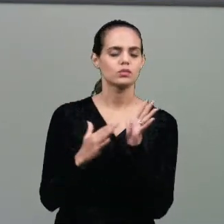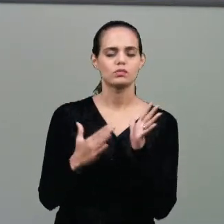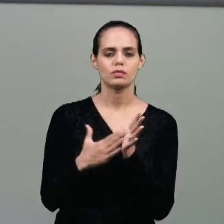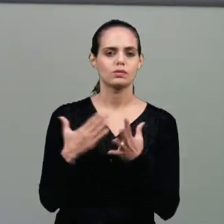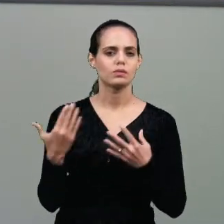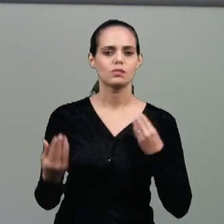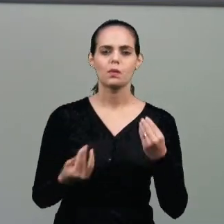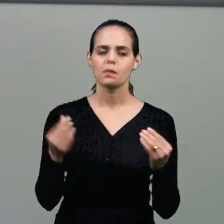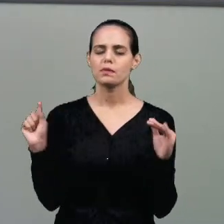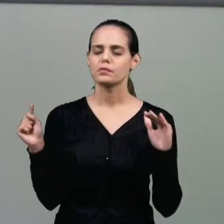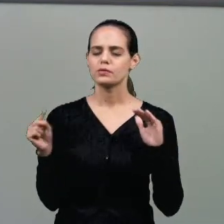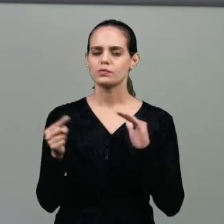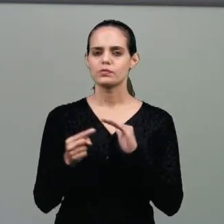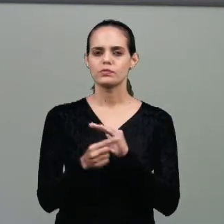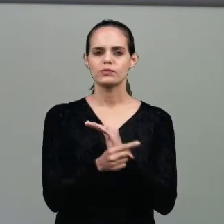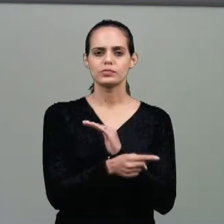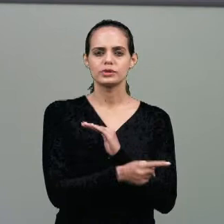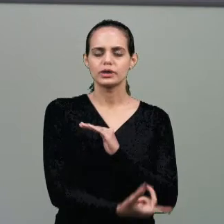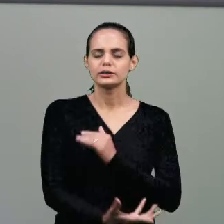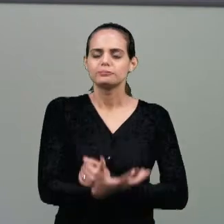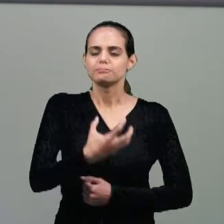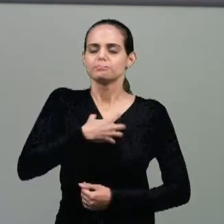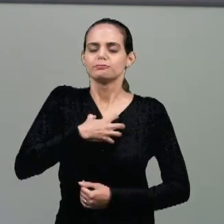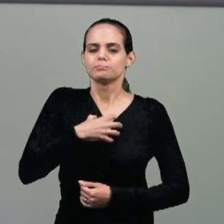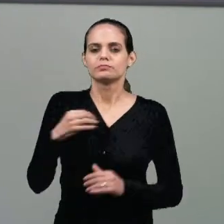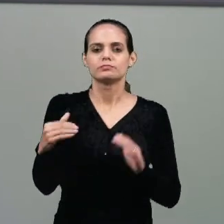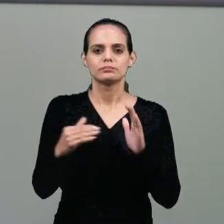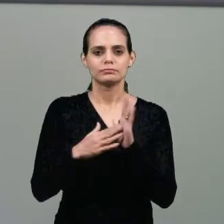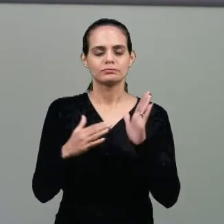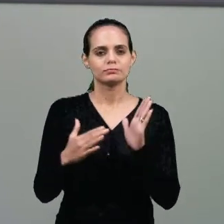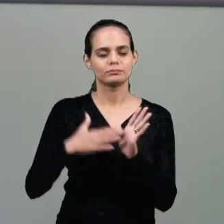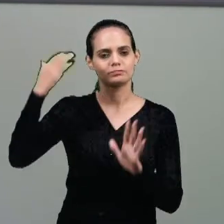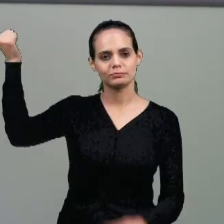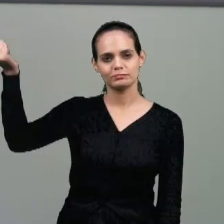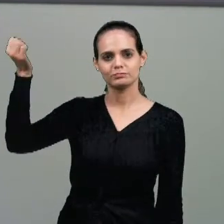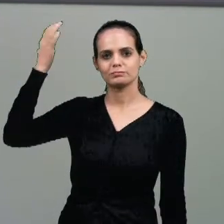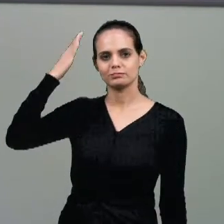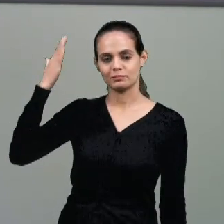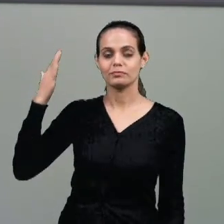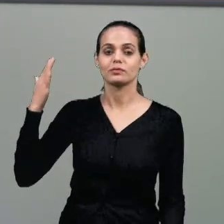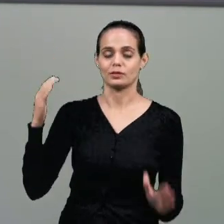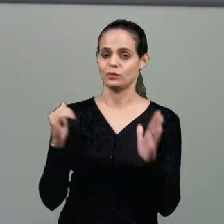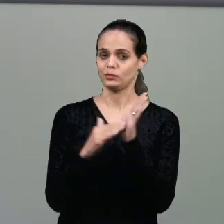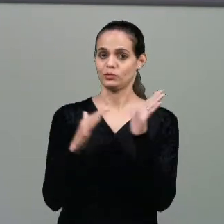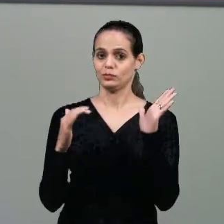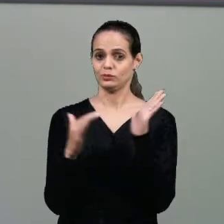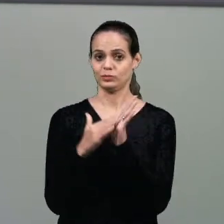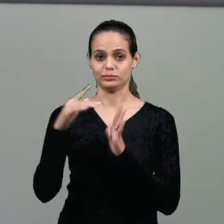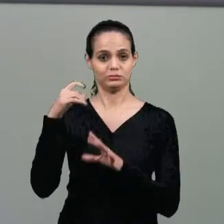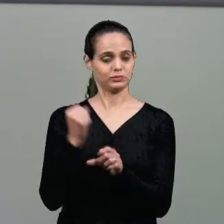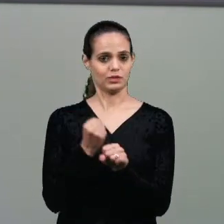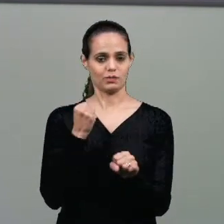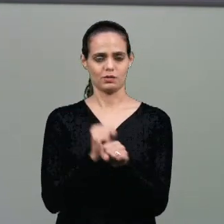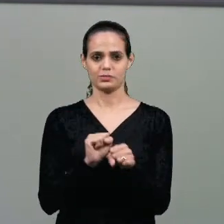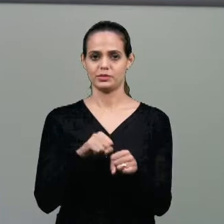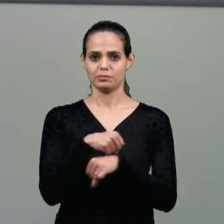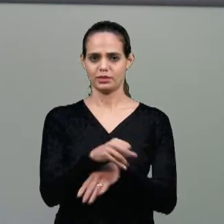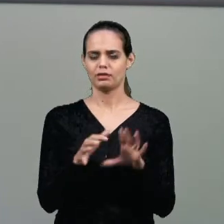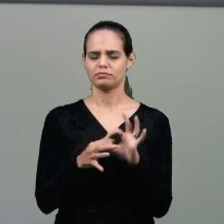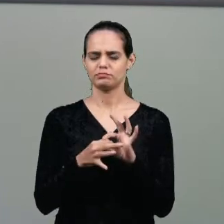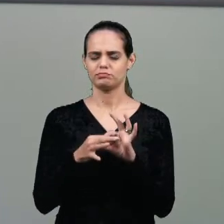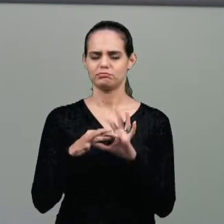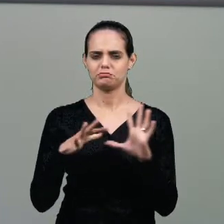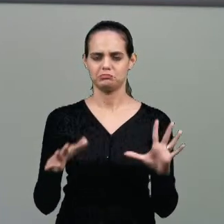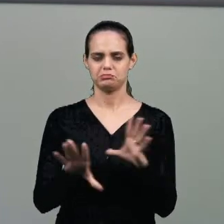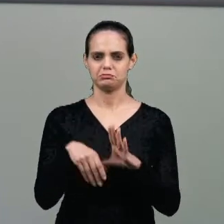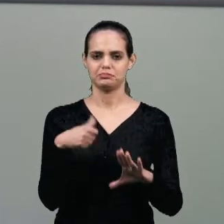a profundidade do louvor revelado, do que é viver o louvor na obra. Esse seminário vai estar disponível, está aberto também no nosso